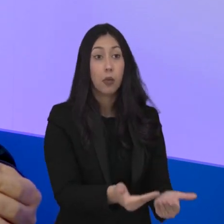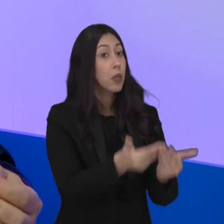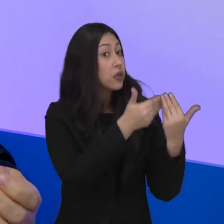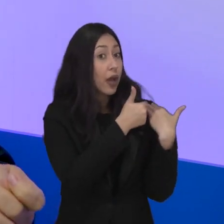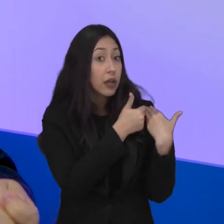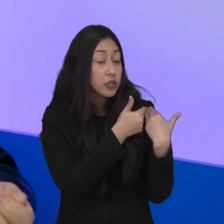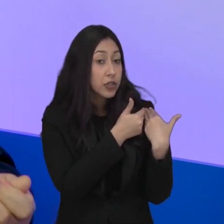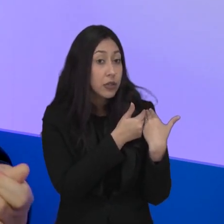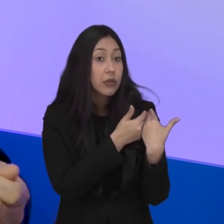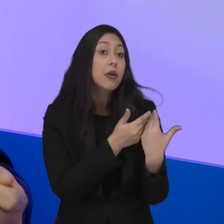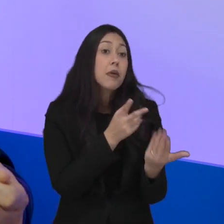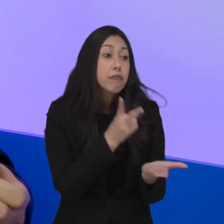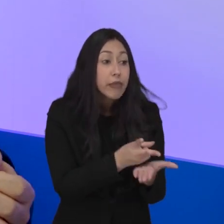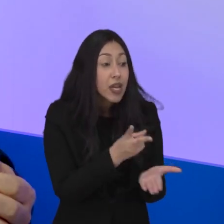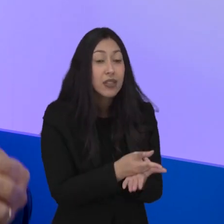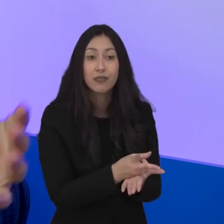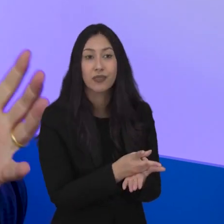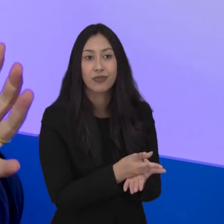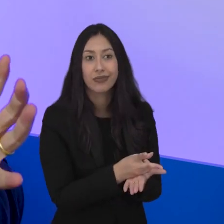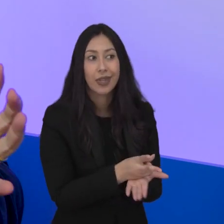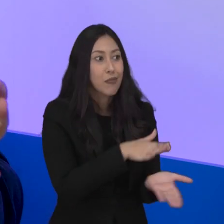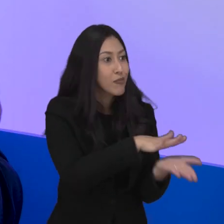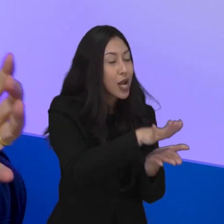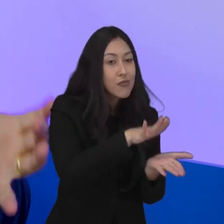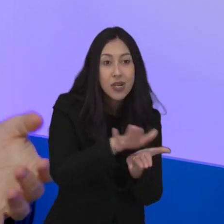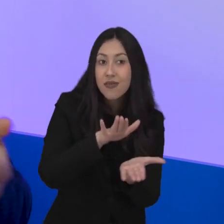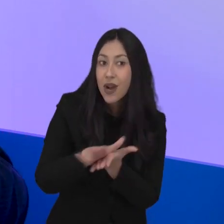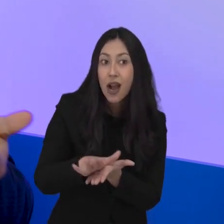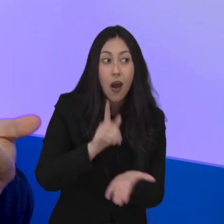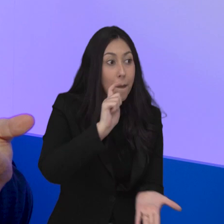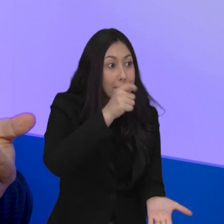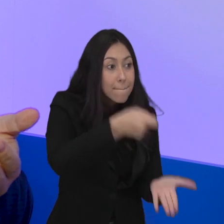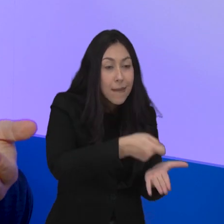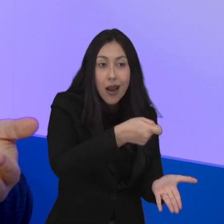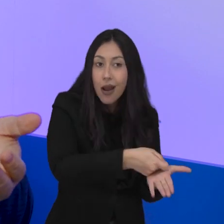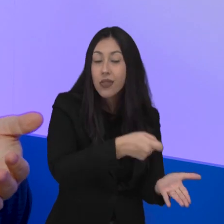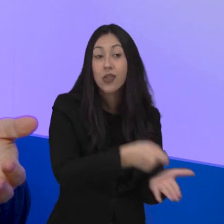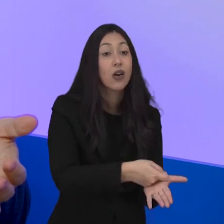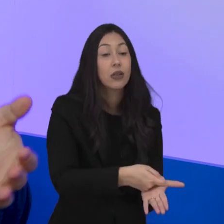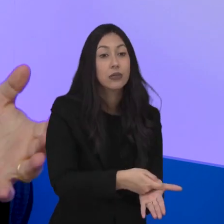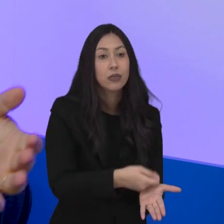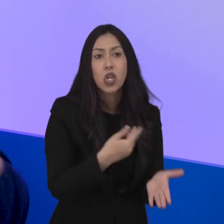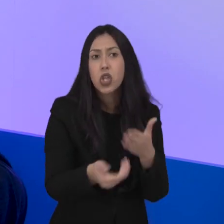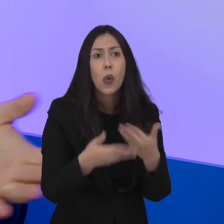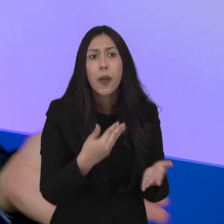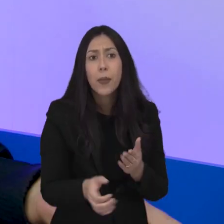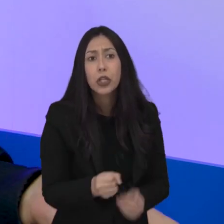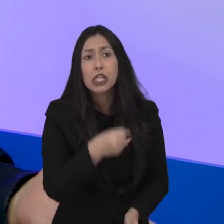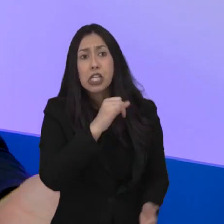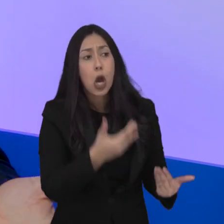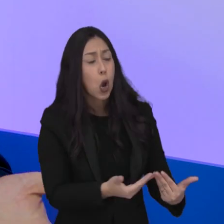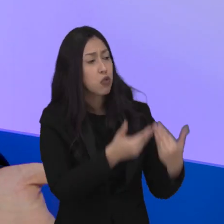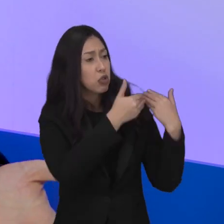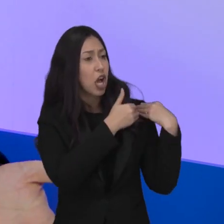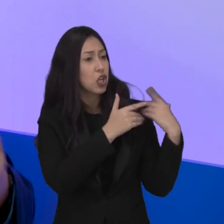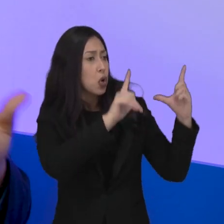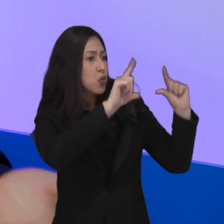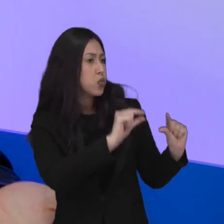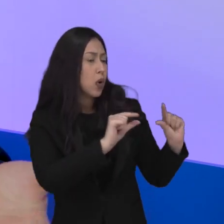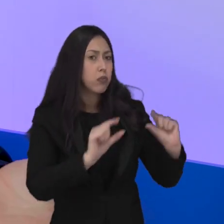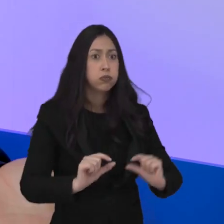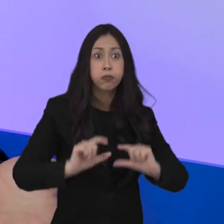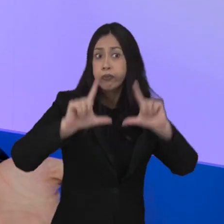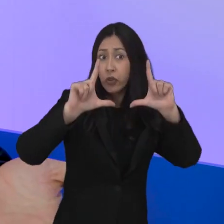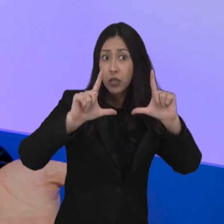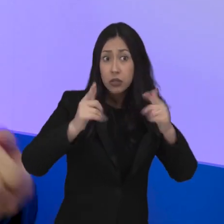algumas despesas continuarão sendo obrigatórias, independentemente de você ter um Estado mínimo ou um Estado máximo. Elas vão